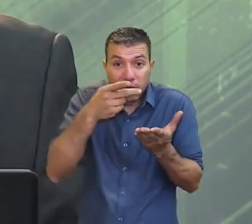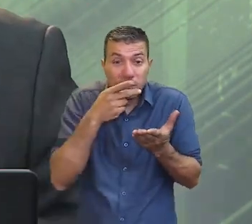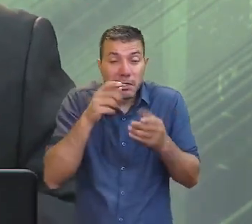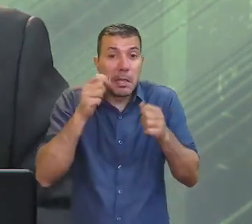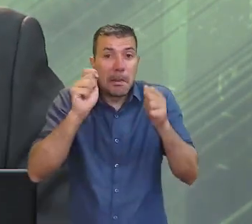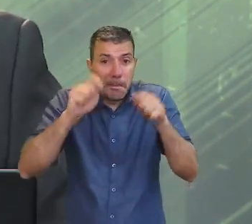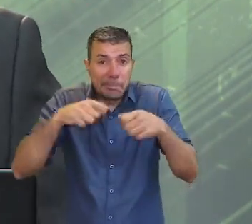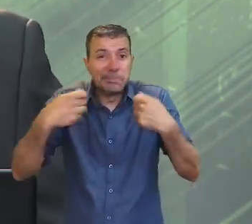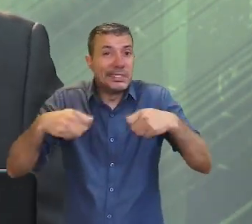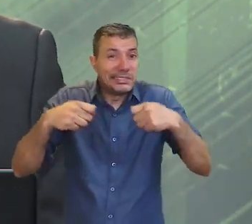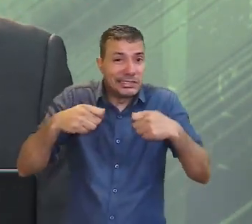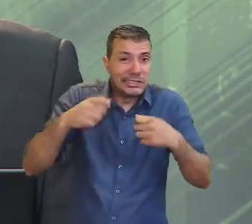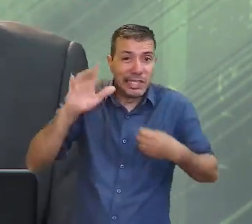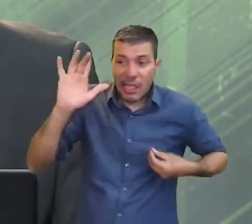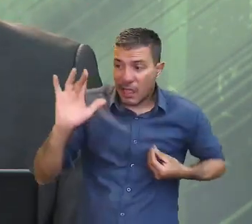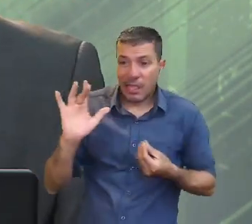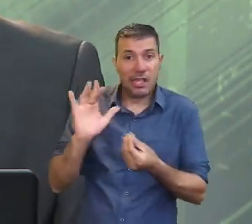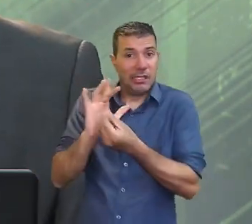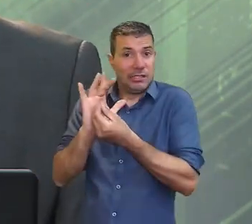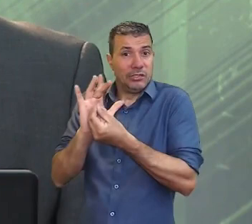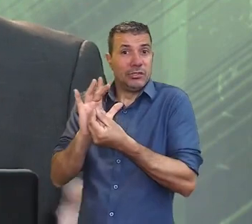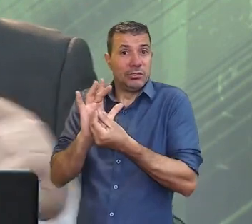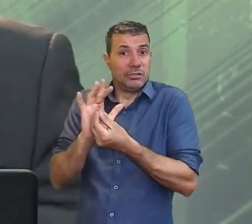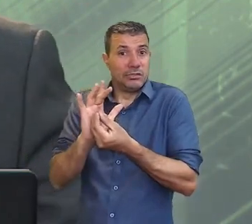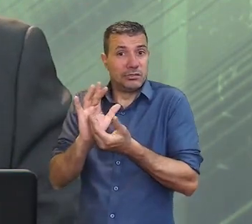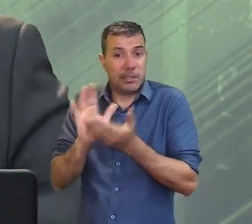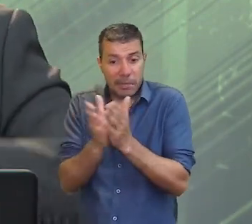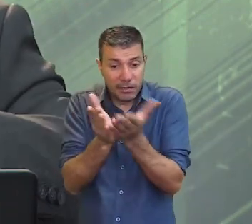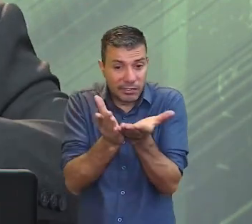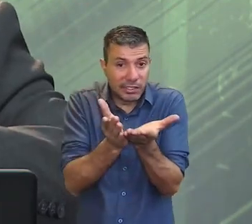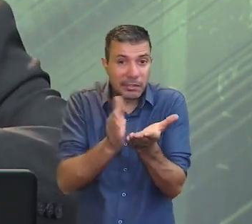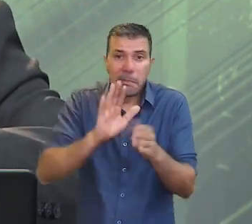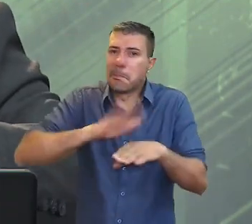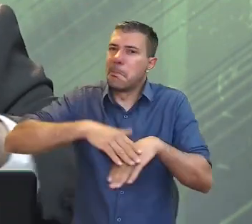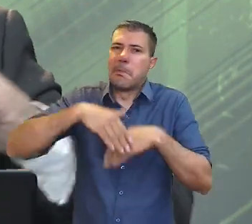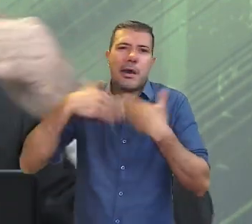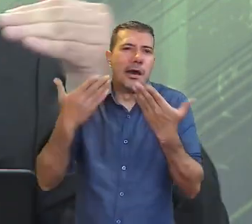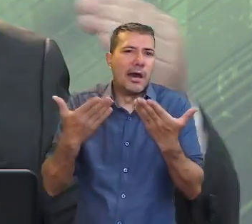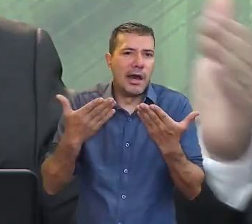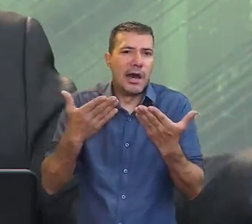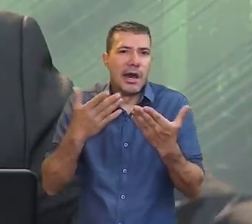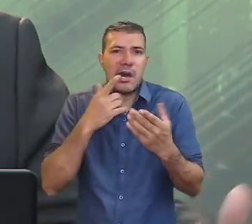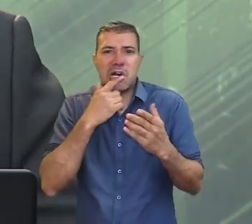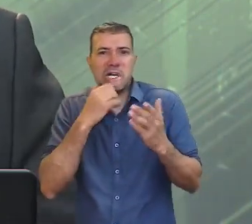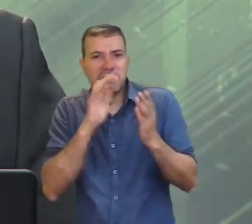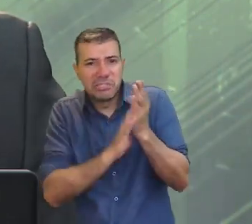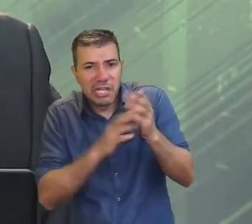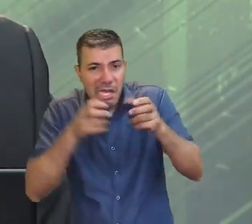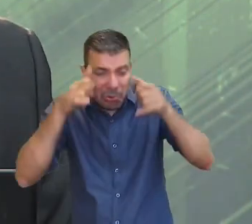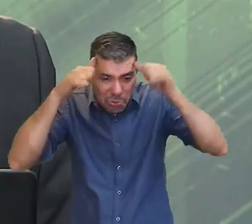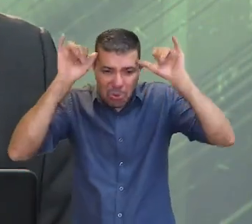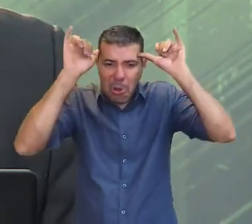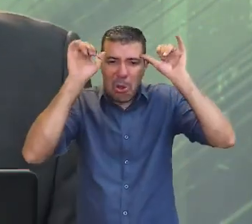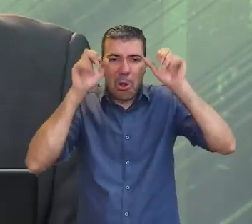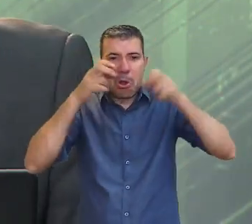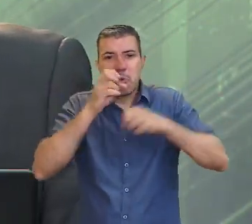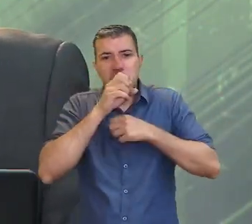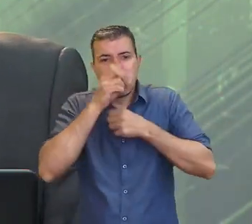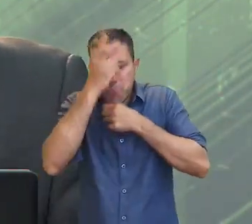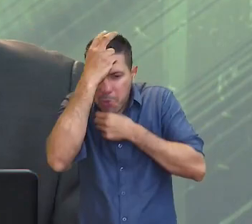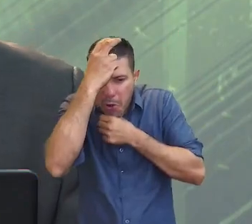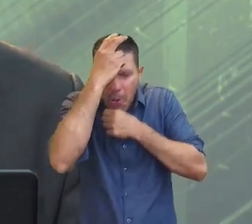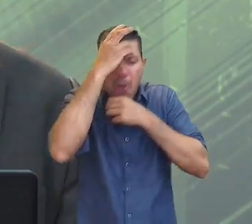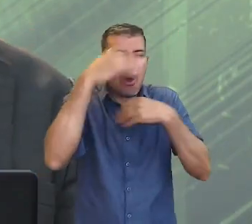você precisamos entregar a nossa vida a Cristo. A Bíblia diz assim, não mais através de sangue de touros ou de bodes, mas